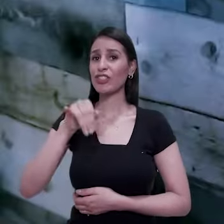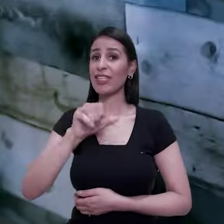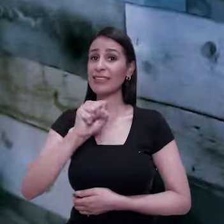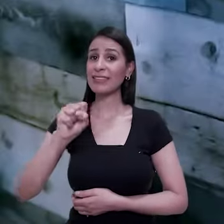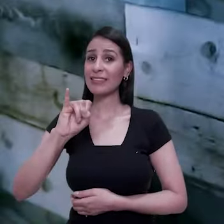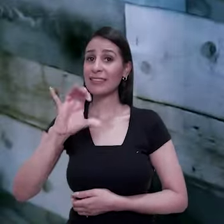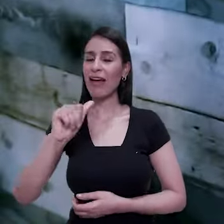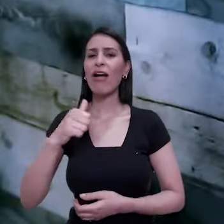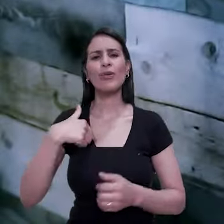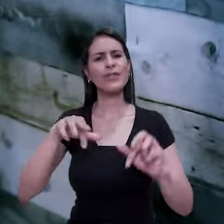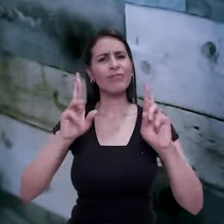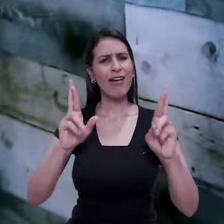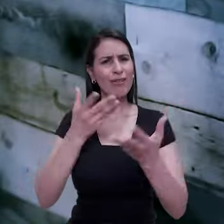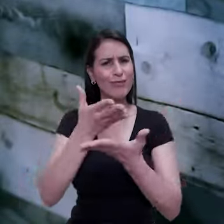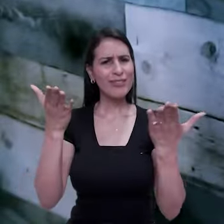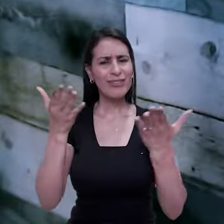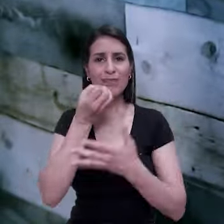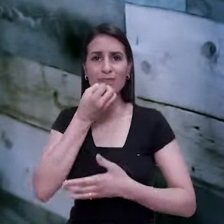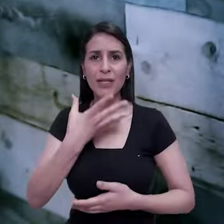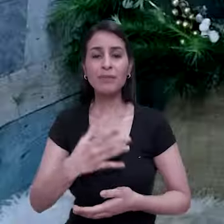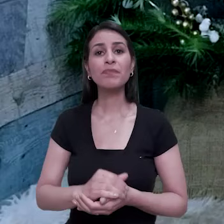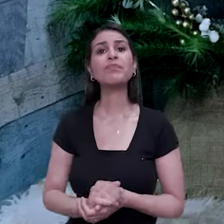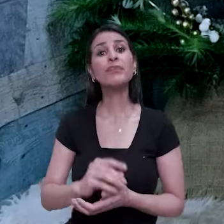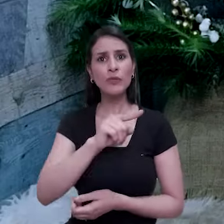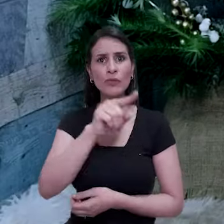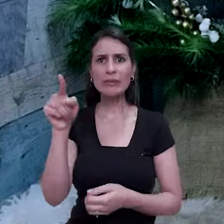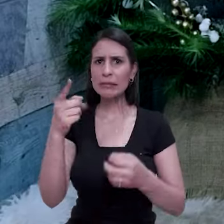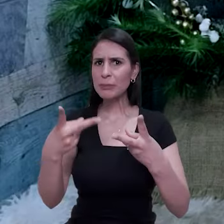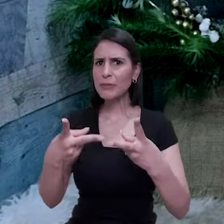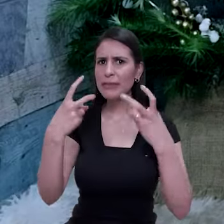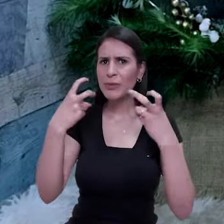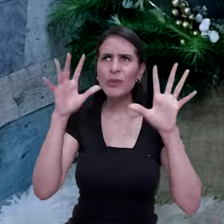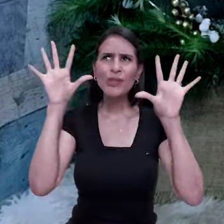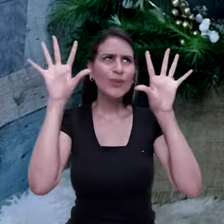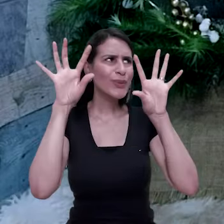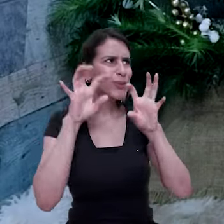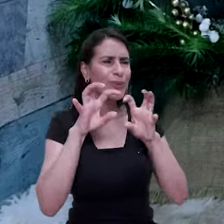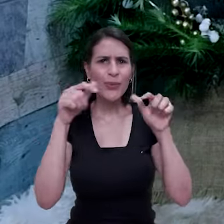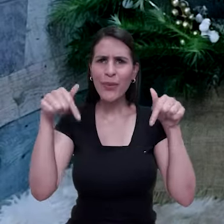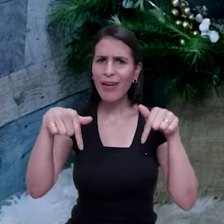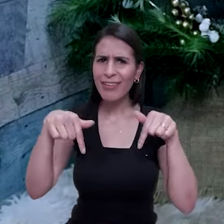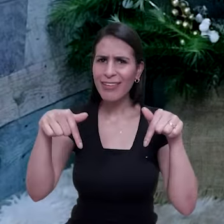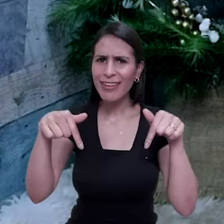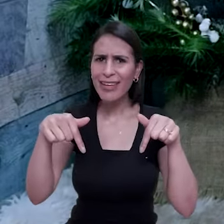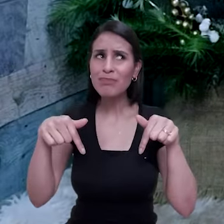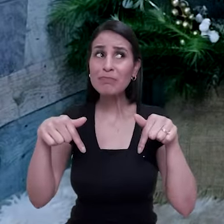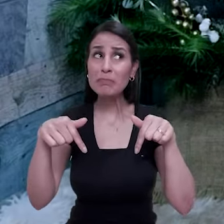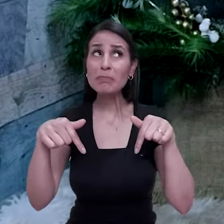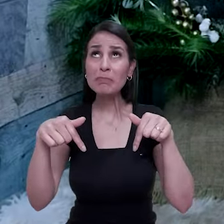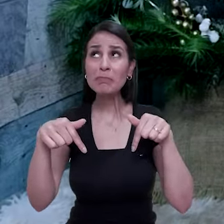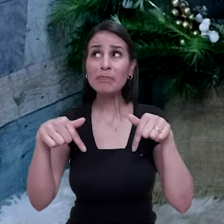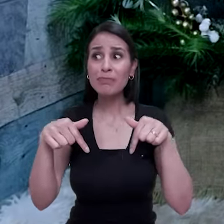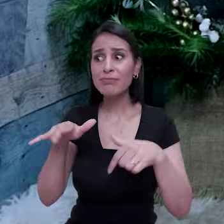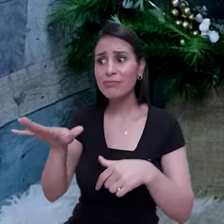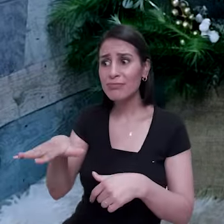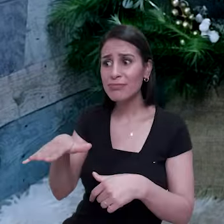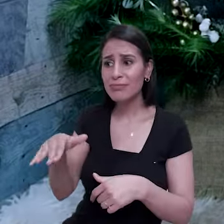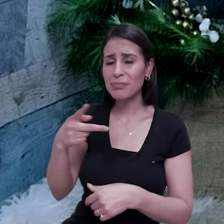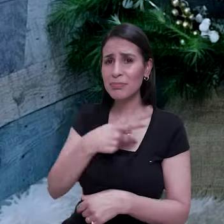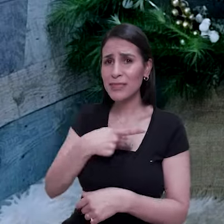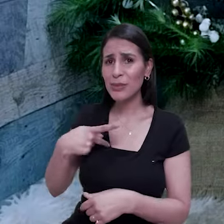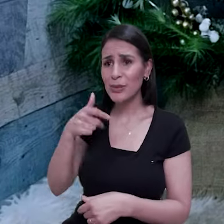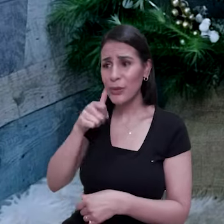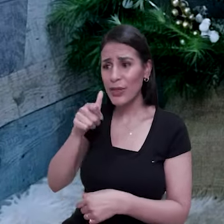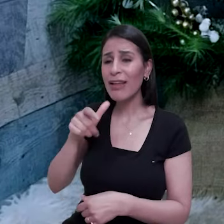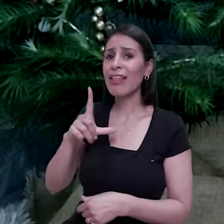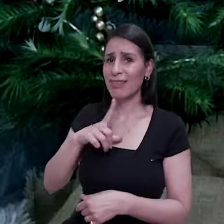Uhum. Crianças, vocês perceberam que está tudo muito escuro por aqui? Ei, pastora, isso tem a ver com a nossa